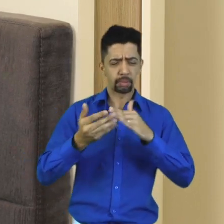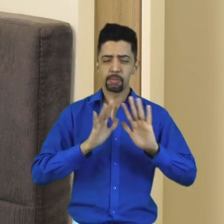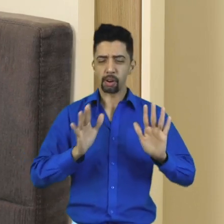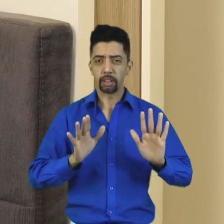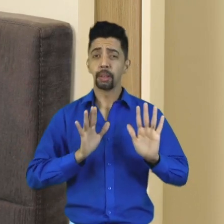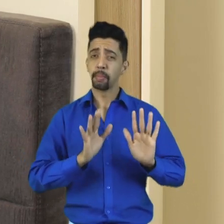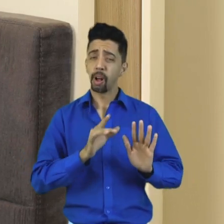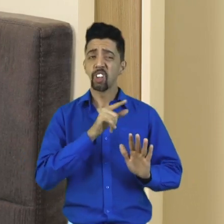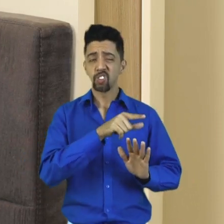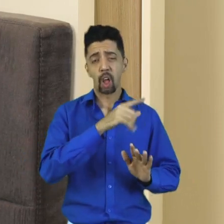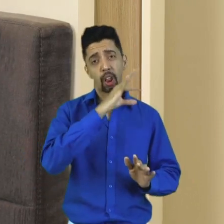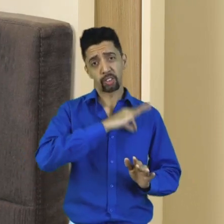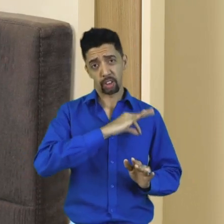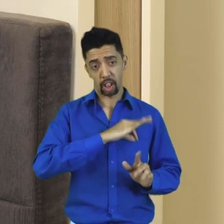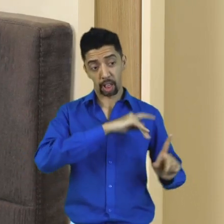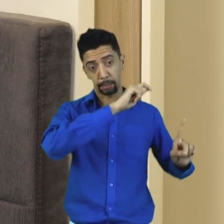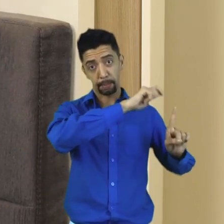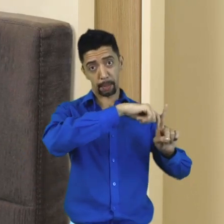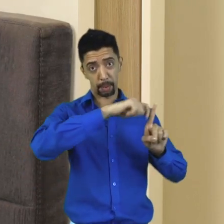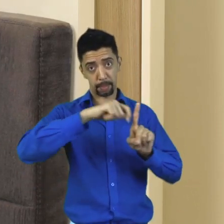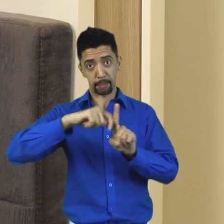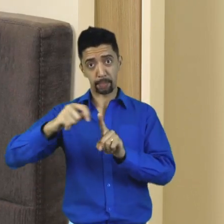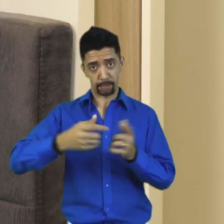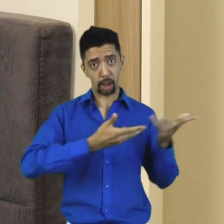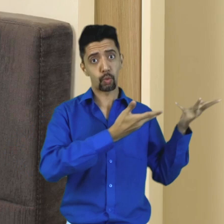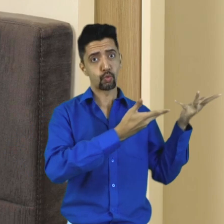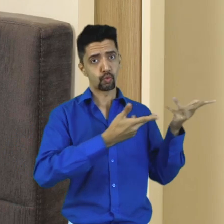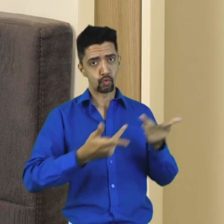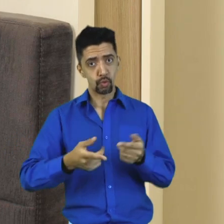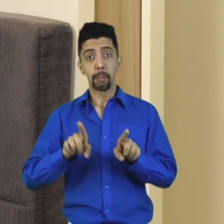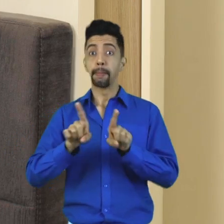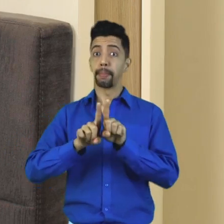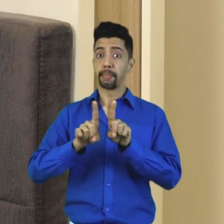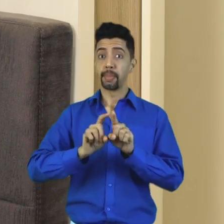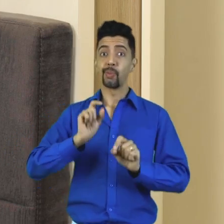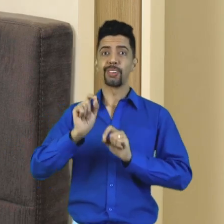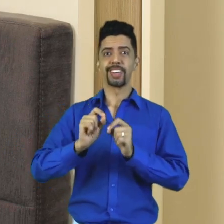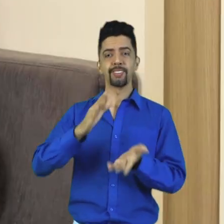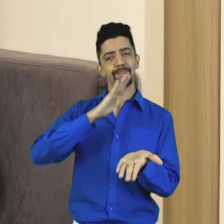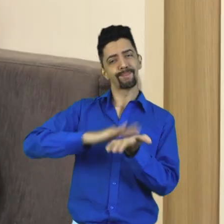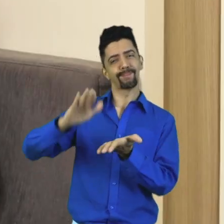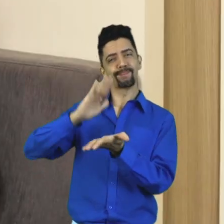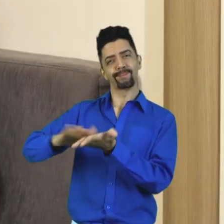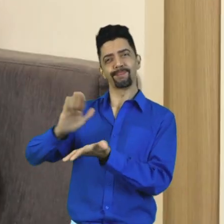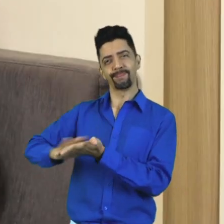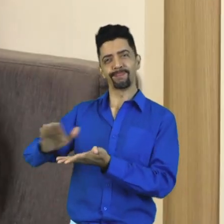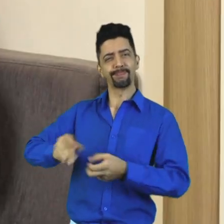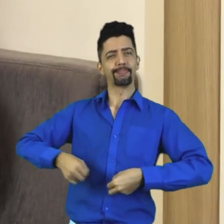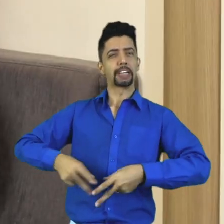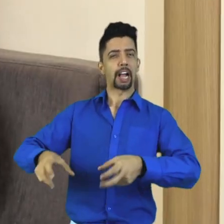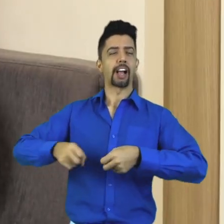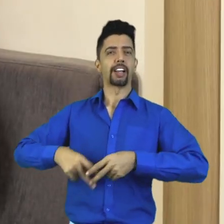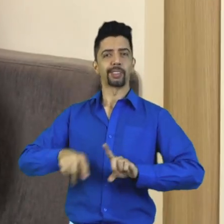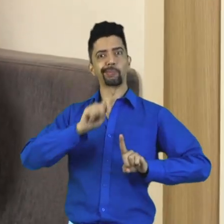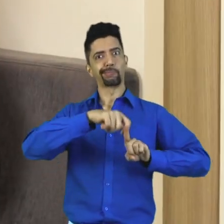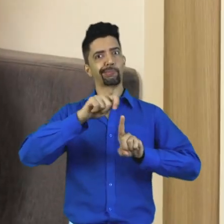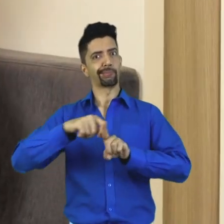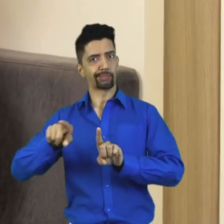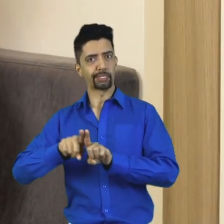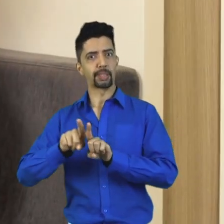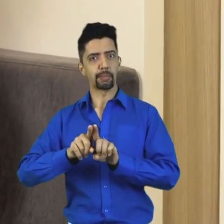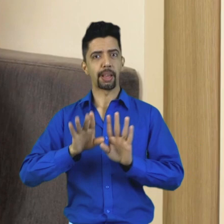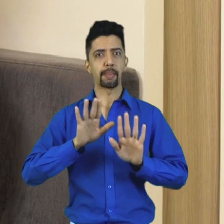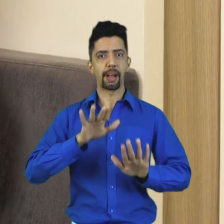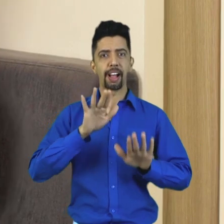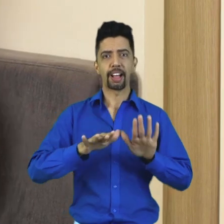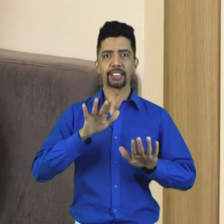importa. O importante é que ela tem um ganho mensal e ela tem gastos mensais. De preferência, que os ganhos fossem